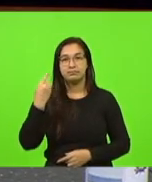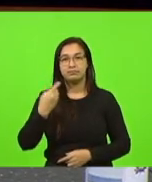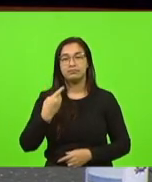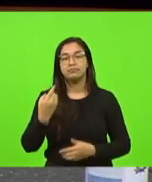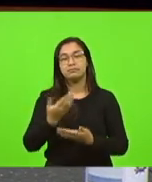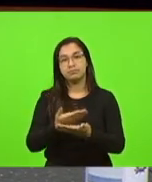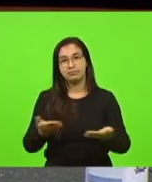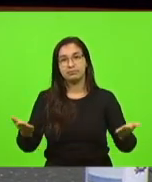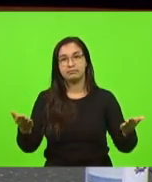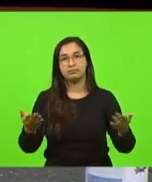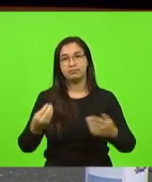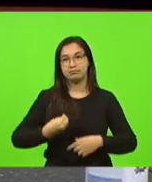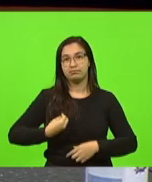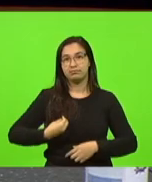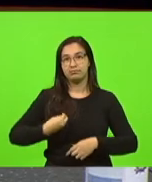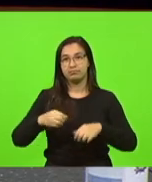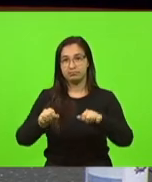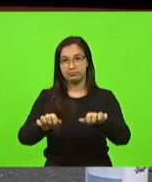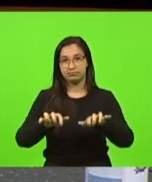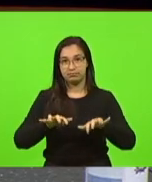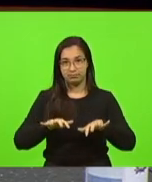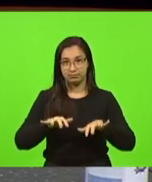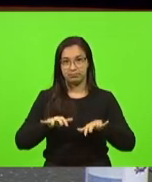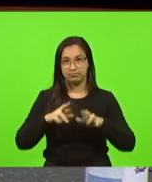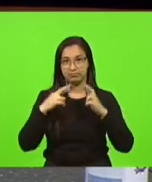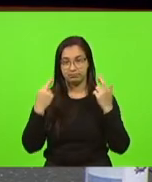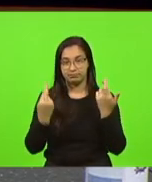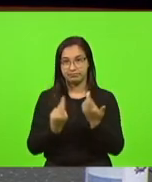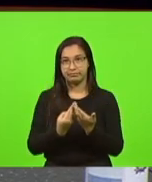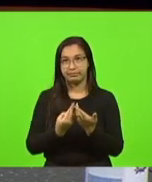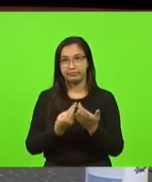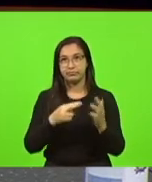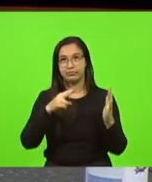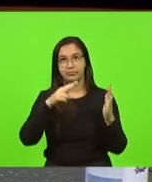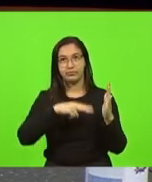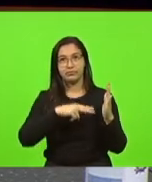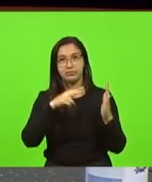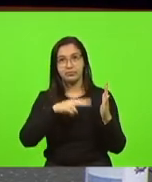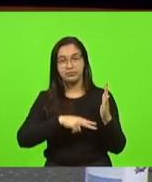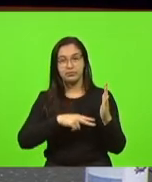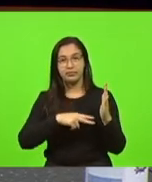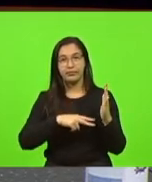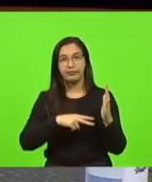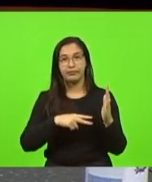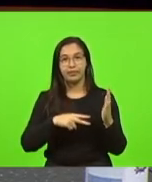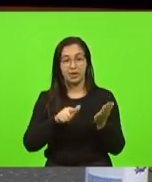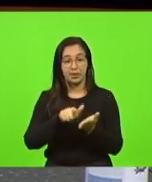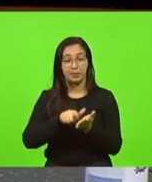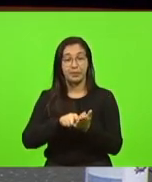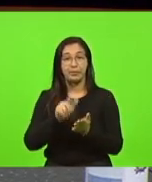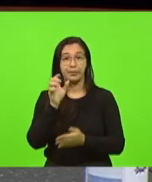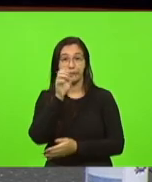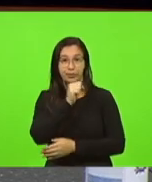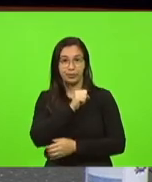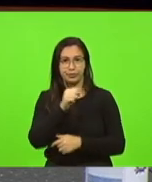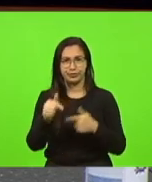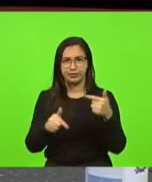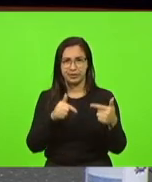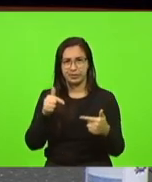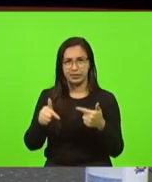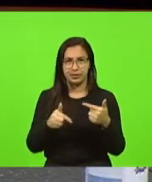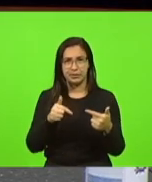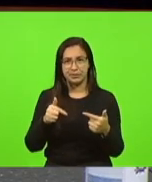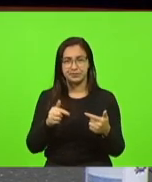esta sessão. Eu, quando lia o expediente de hoje,